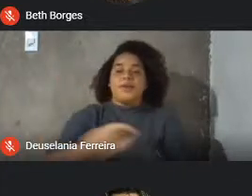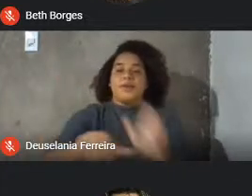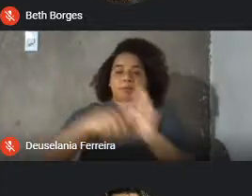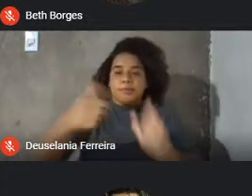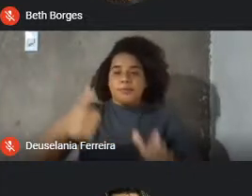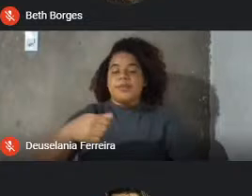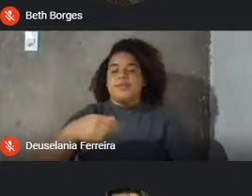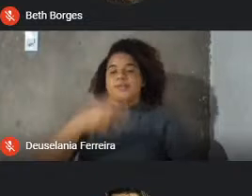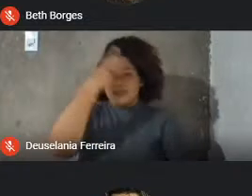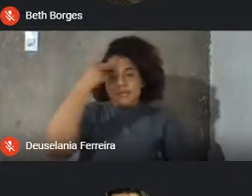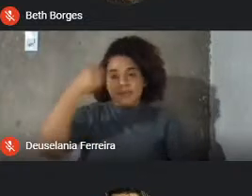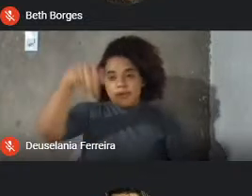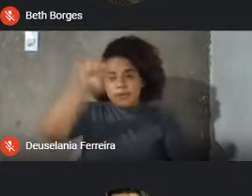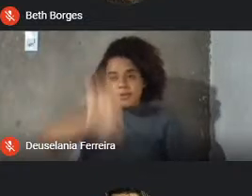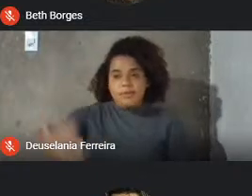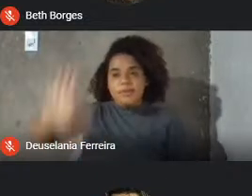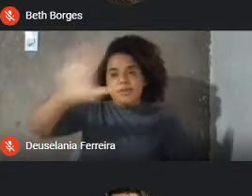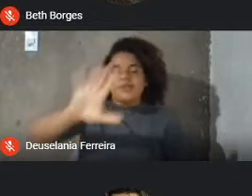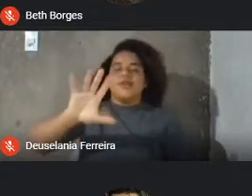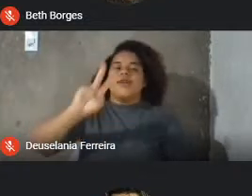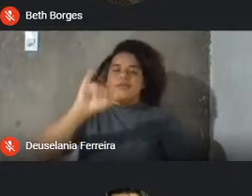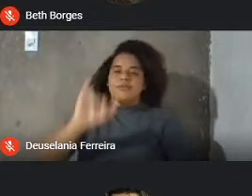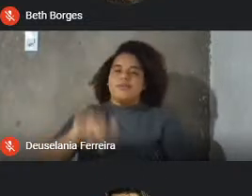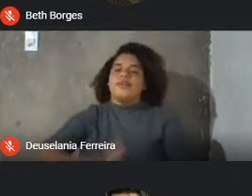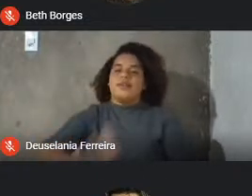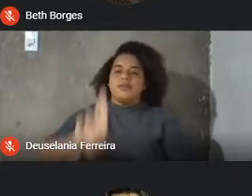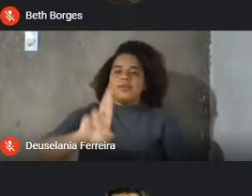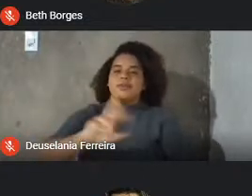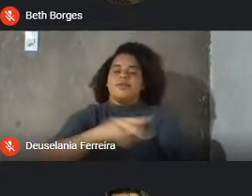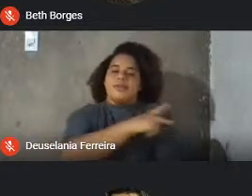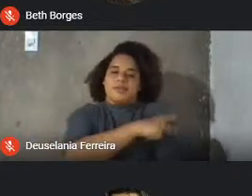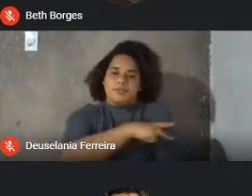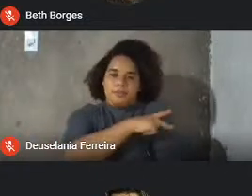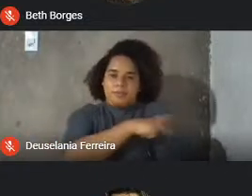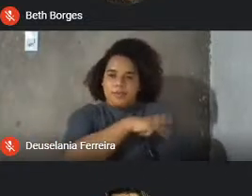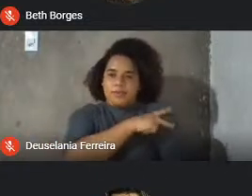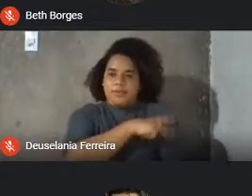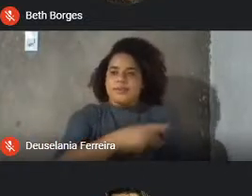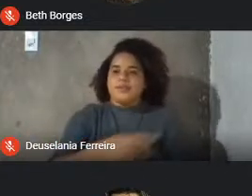representando. E assim, nós estamos